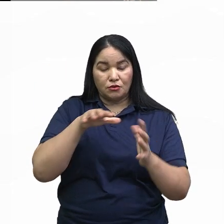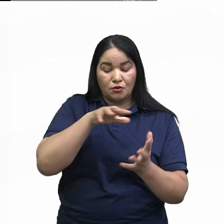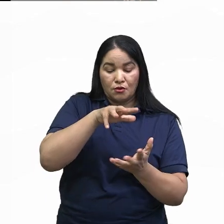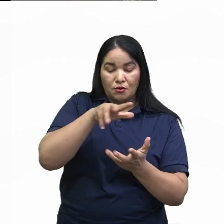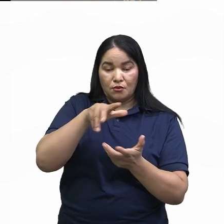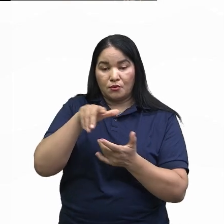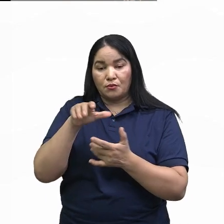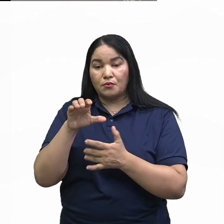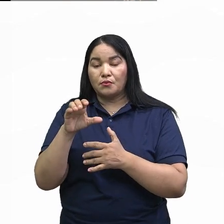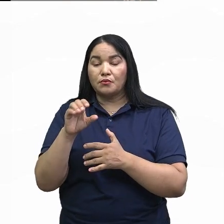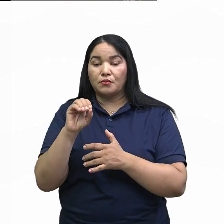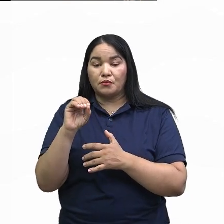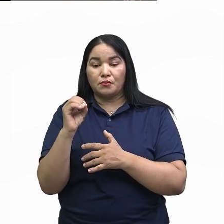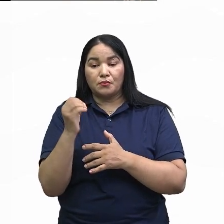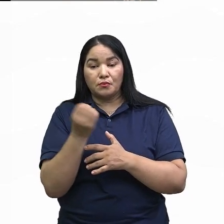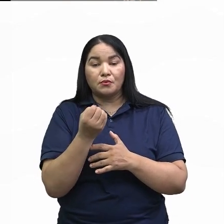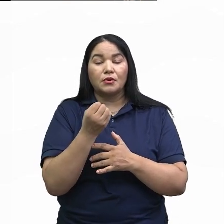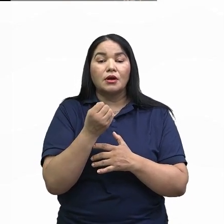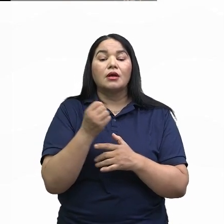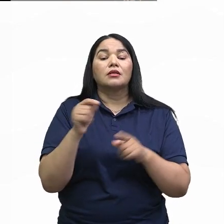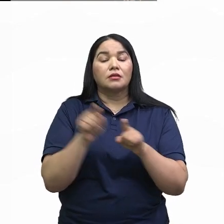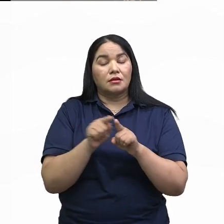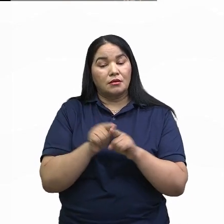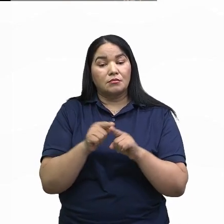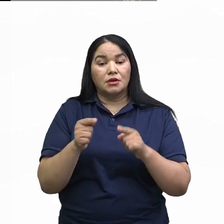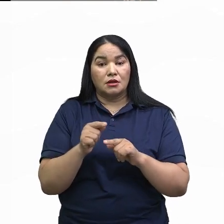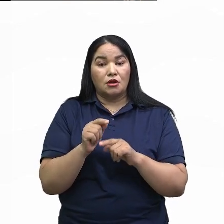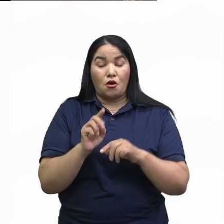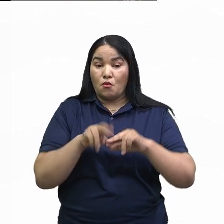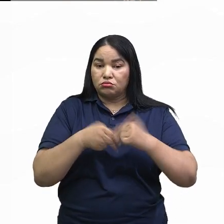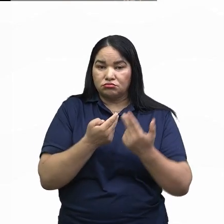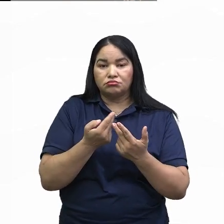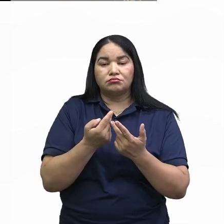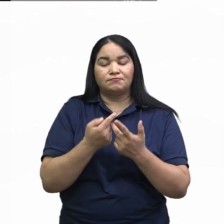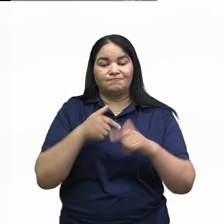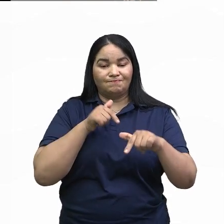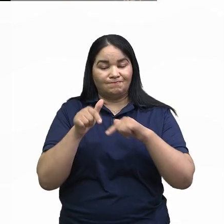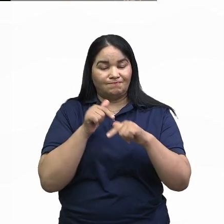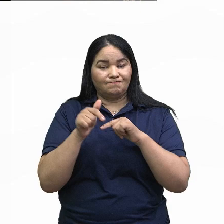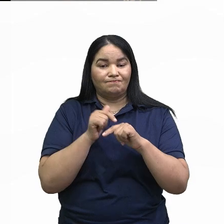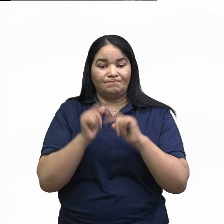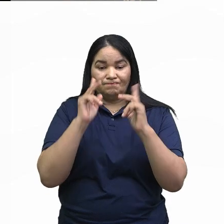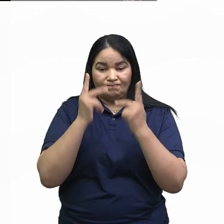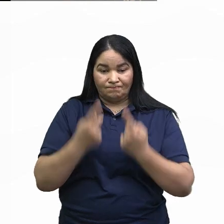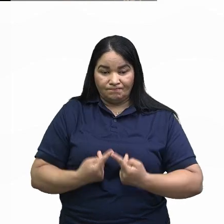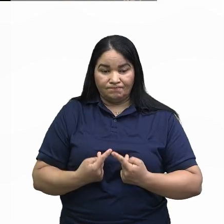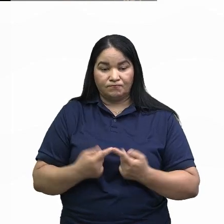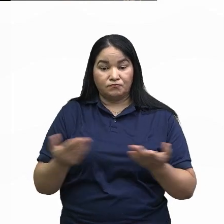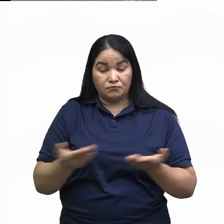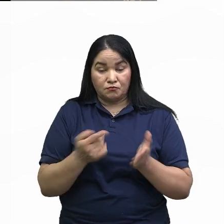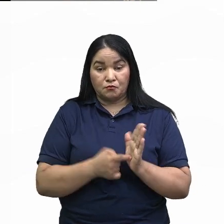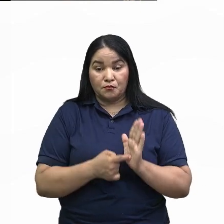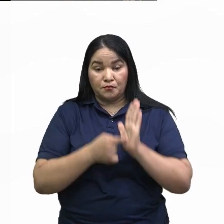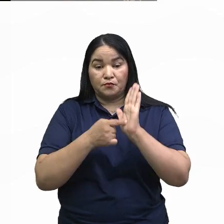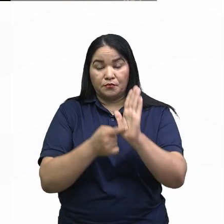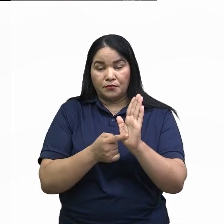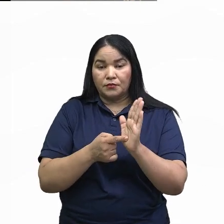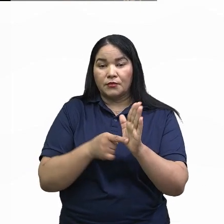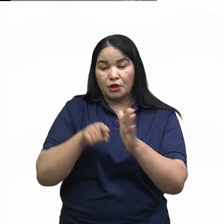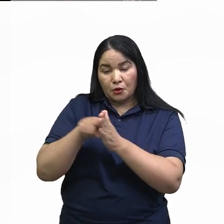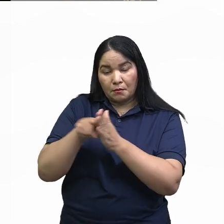Terra, ou podem ser consequência das atividades humanas. E aí a gente trouxe para vocês, né,